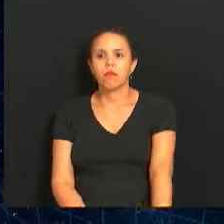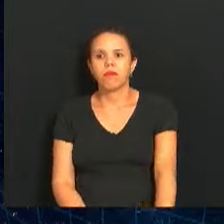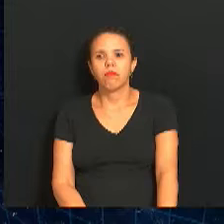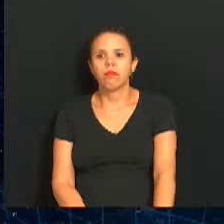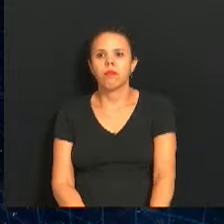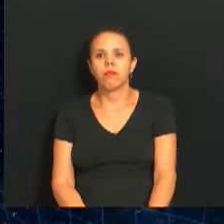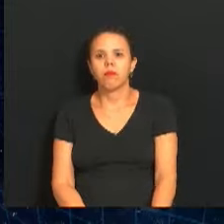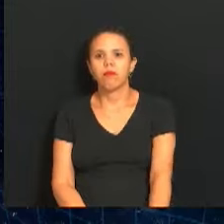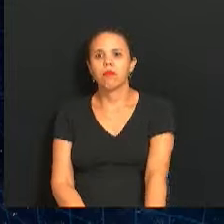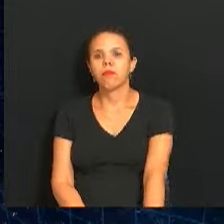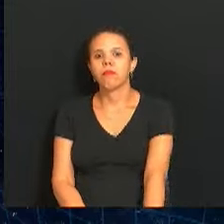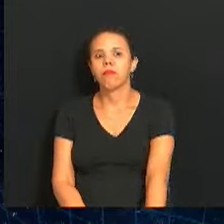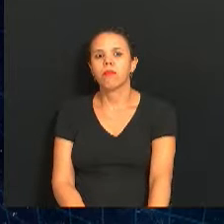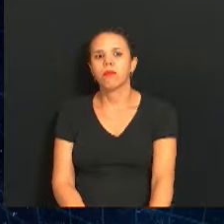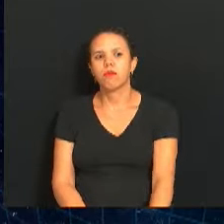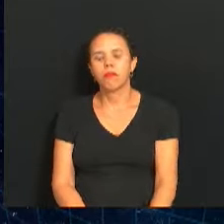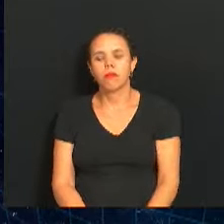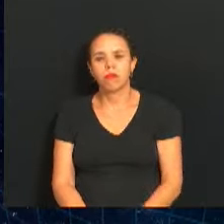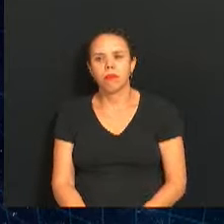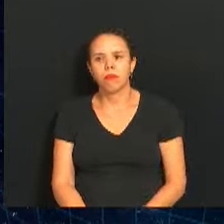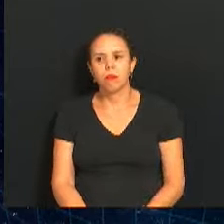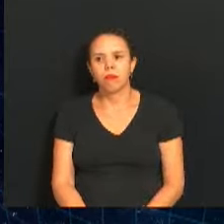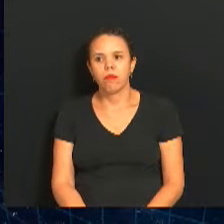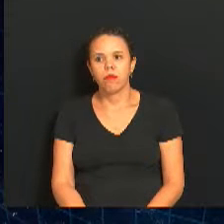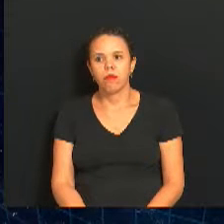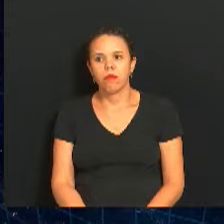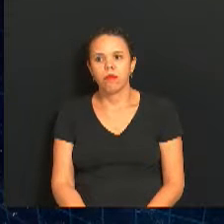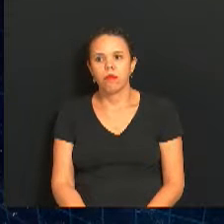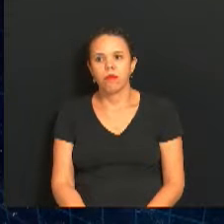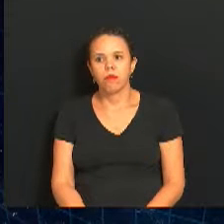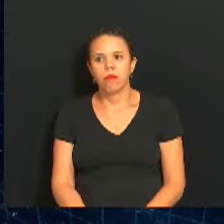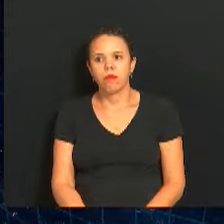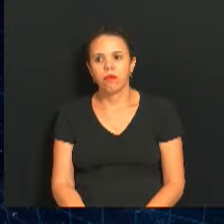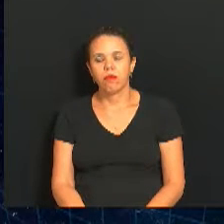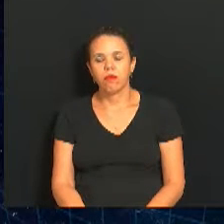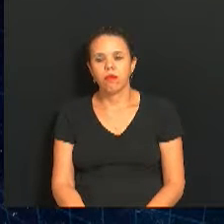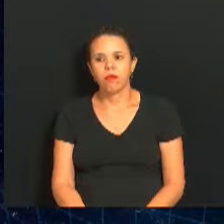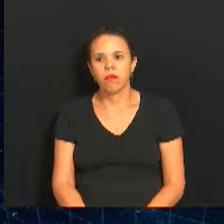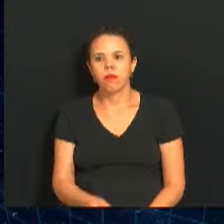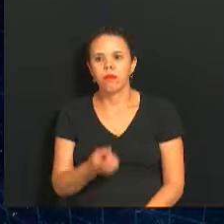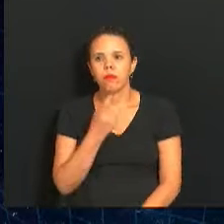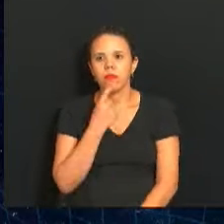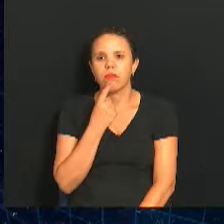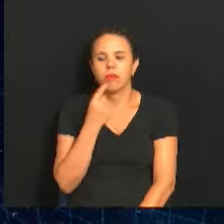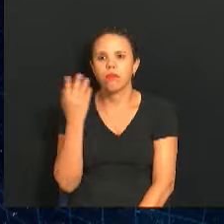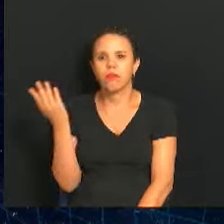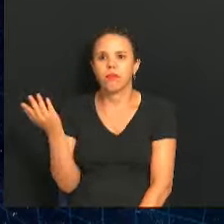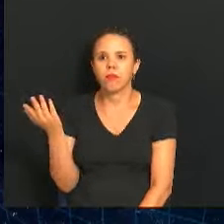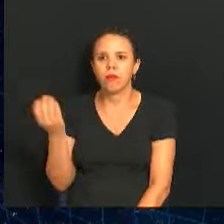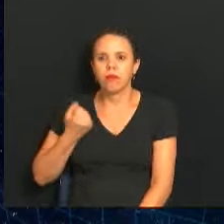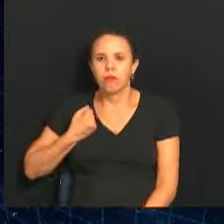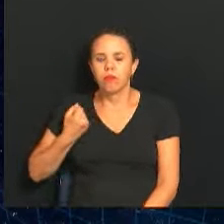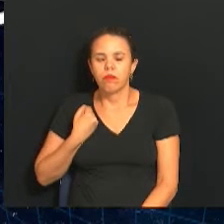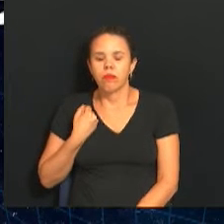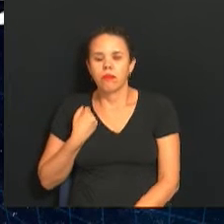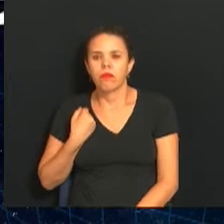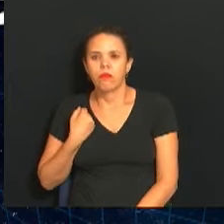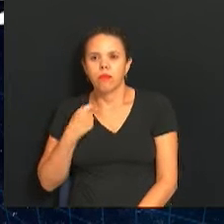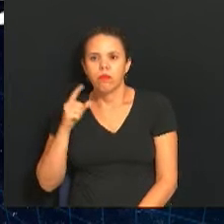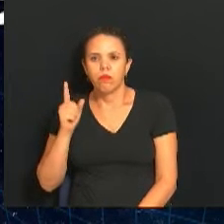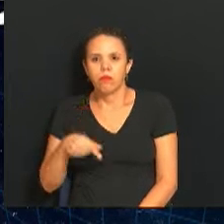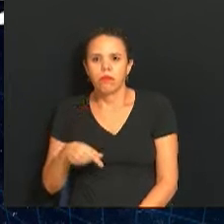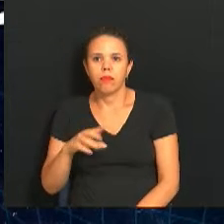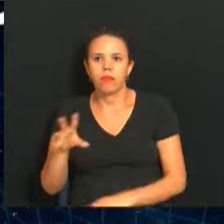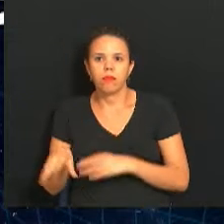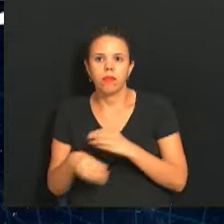652.829 pessoas foram a óbito devido à Covid-19. Aqui na cidade de Campinas, os números também foram